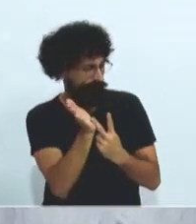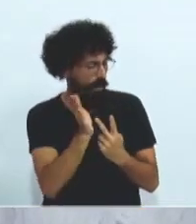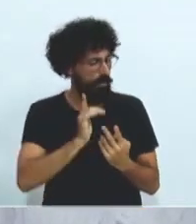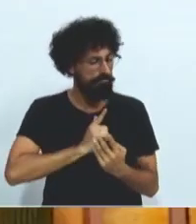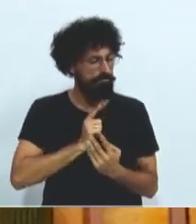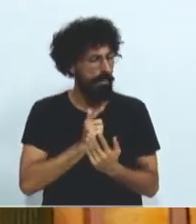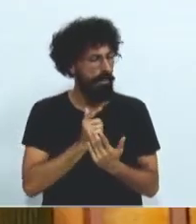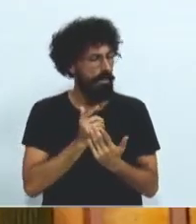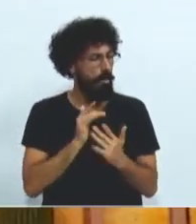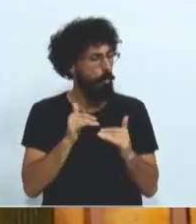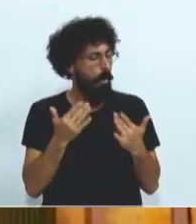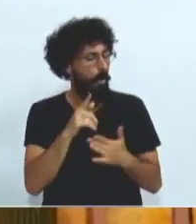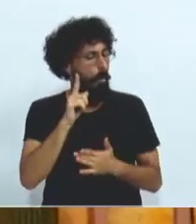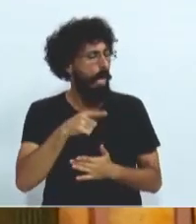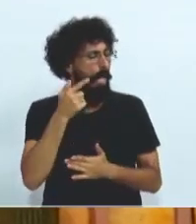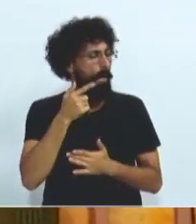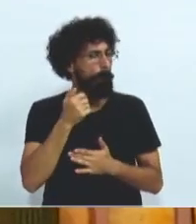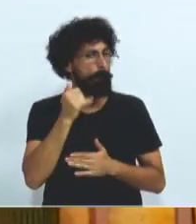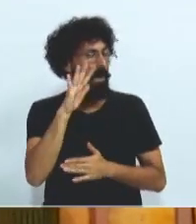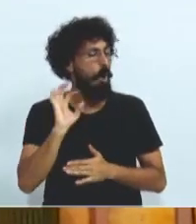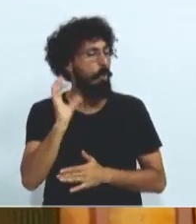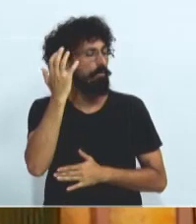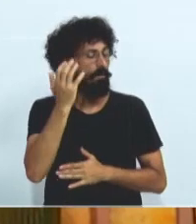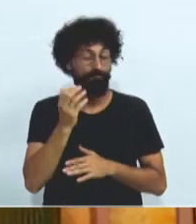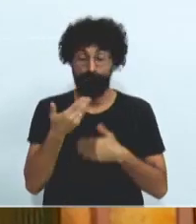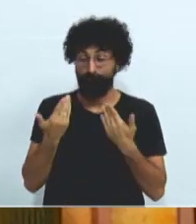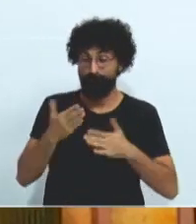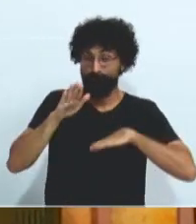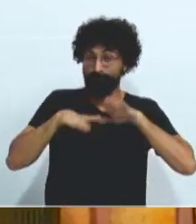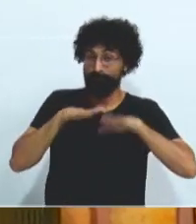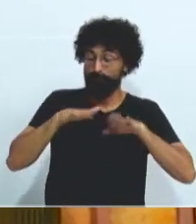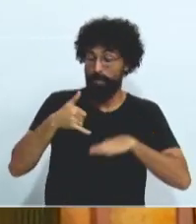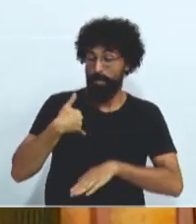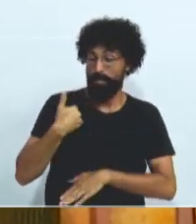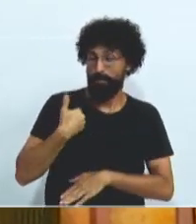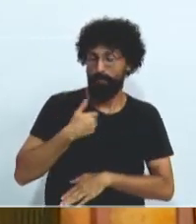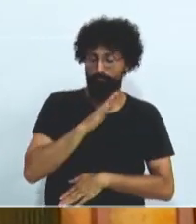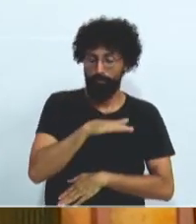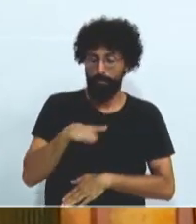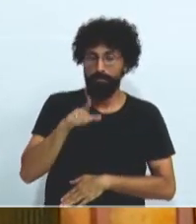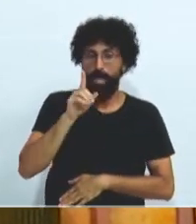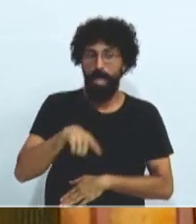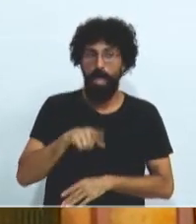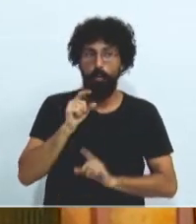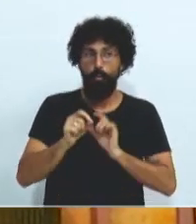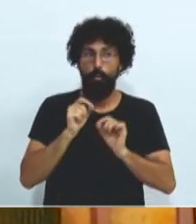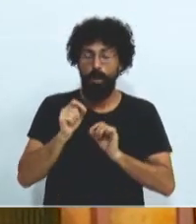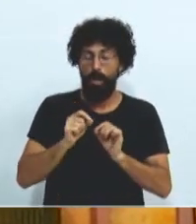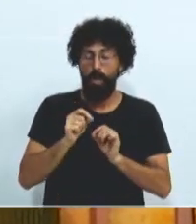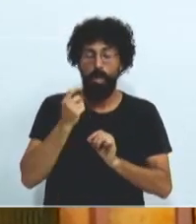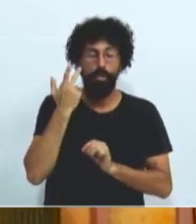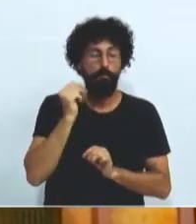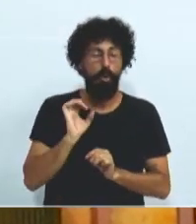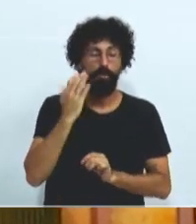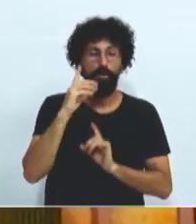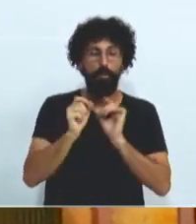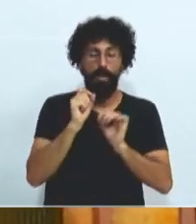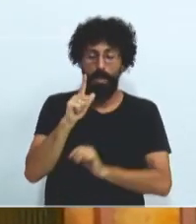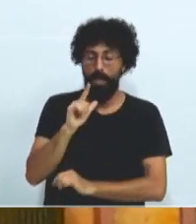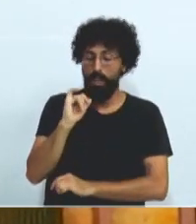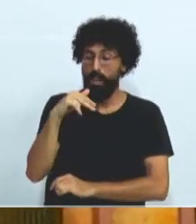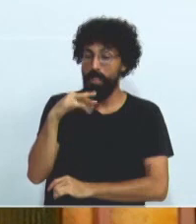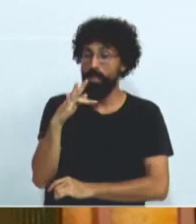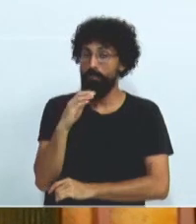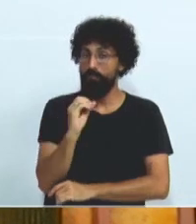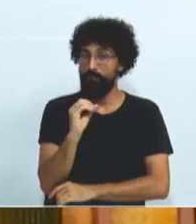comum? Isso depende da faixa etária. Em crianças, é mais comum a leucemia linfóide aguda. Em adultos, é